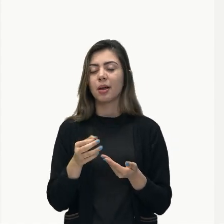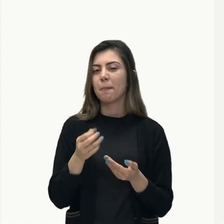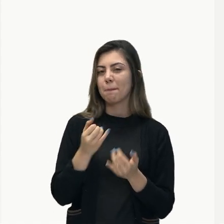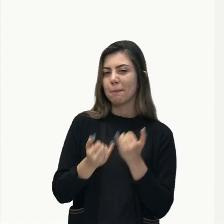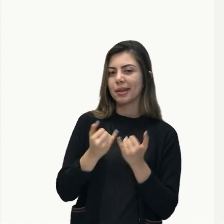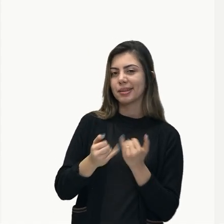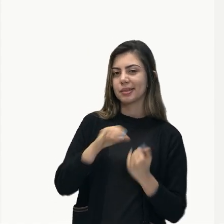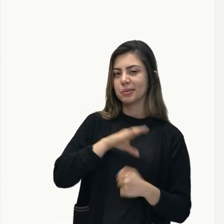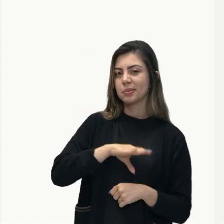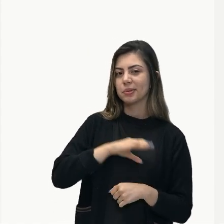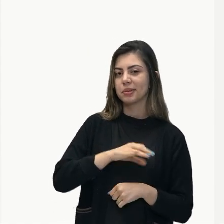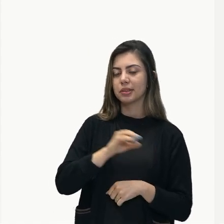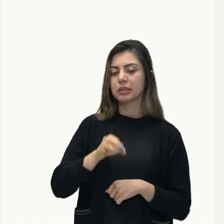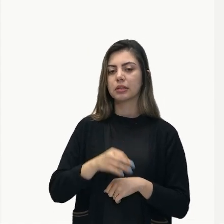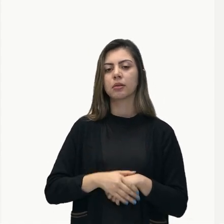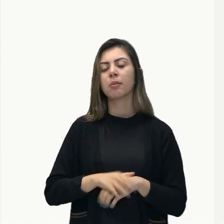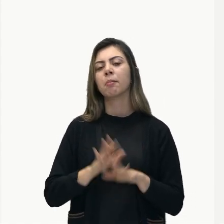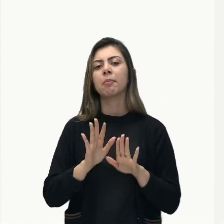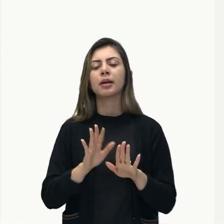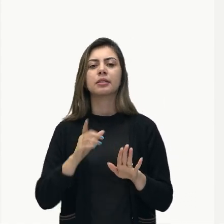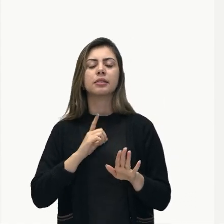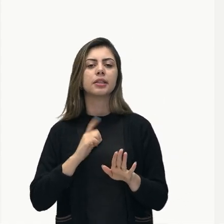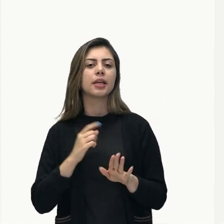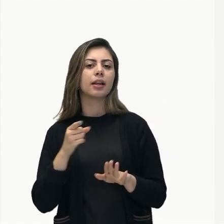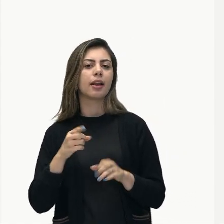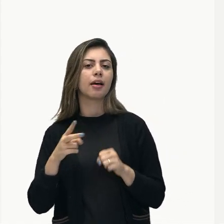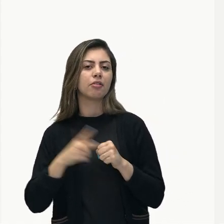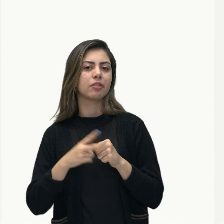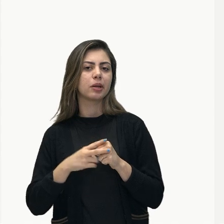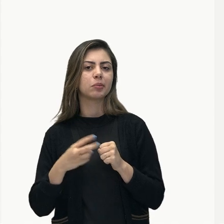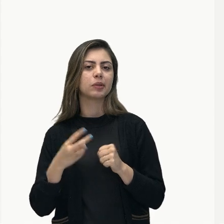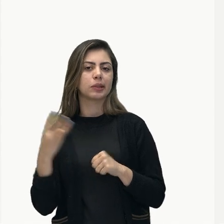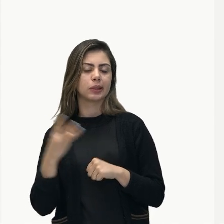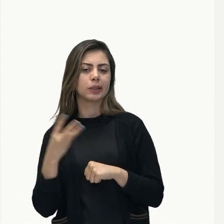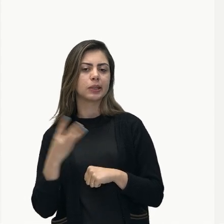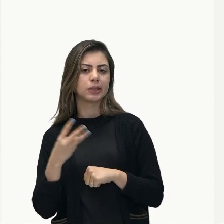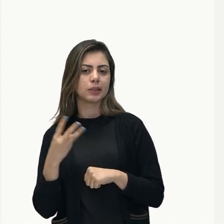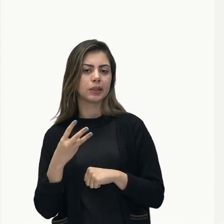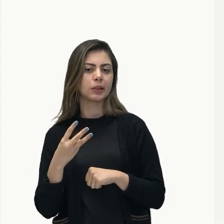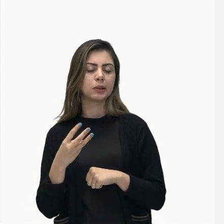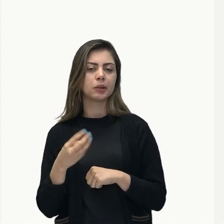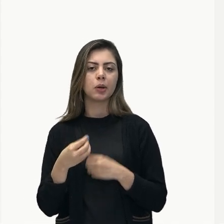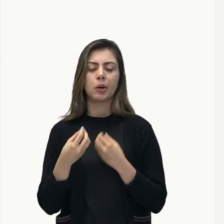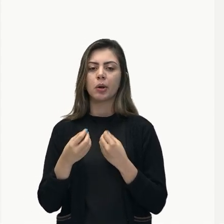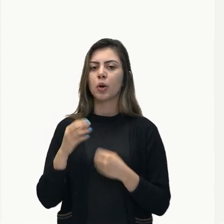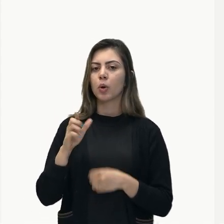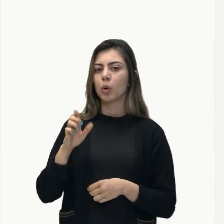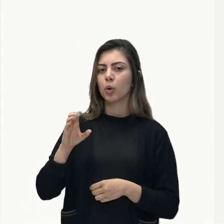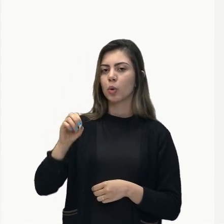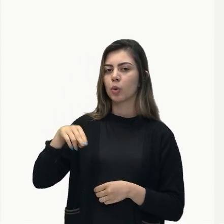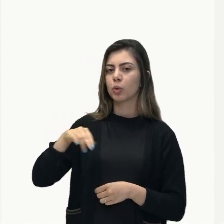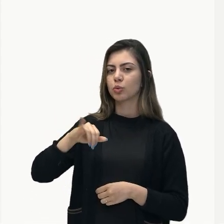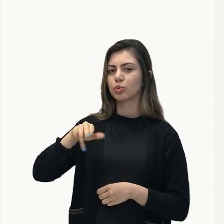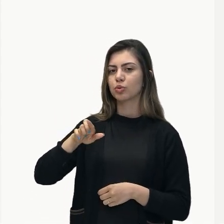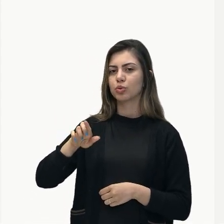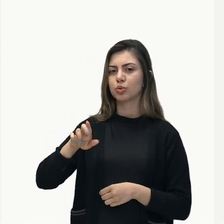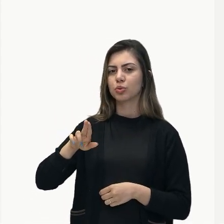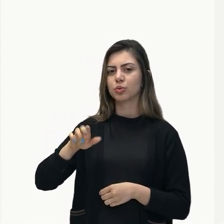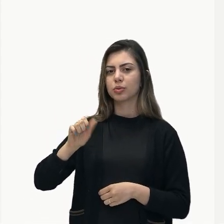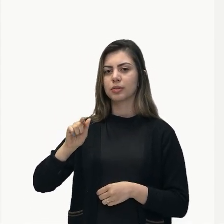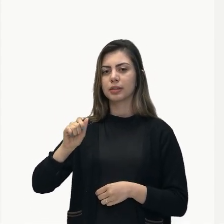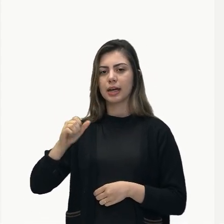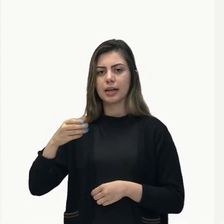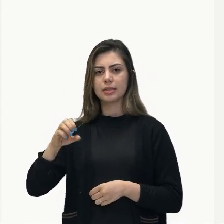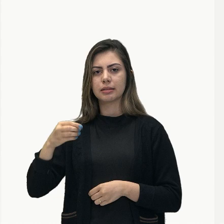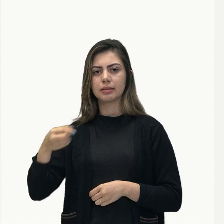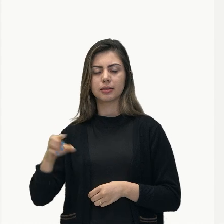né? Professor, e os verbos da terceira conjugação? Pessoal, melhor. Porque os verbos da terceira conjugação, eles,